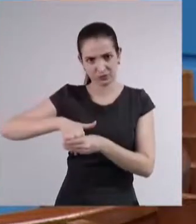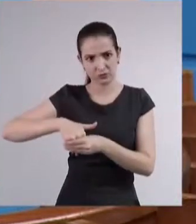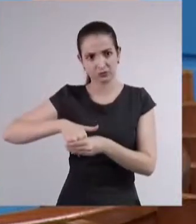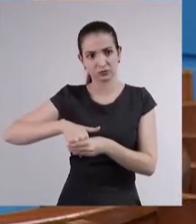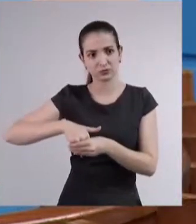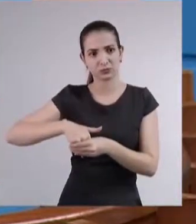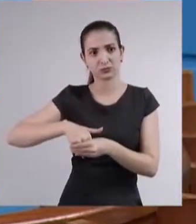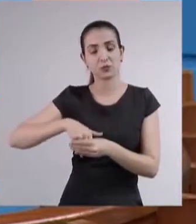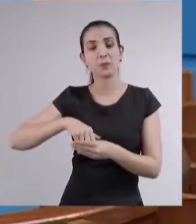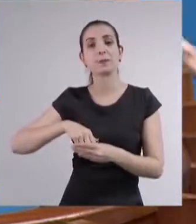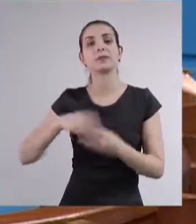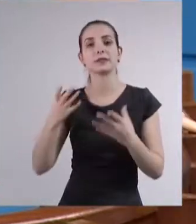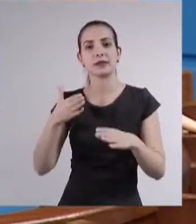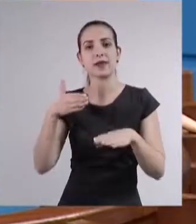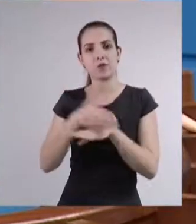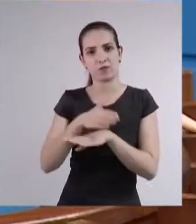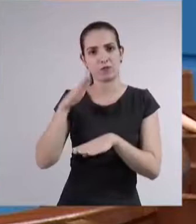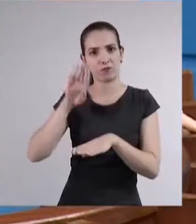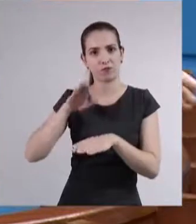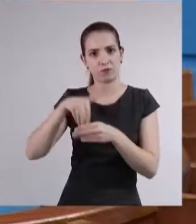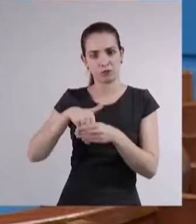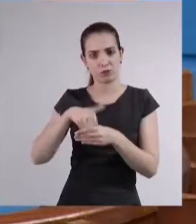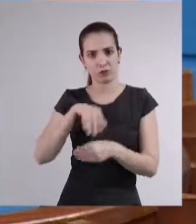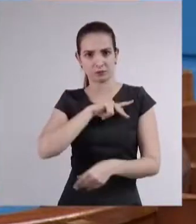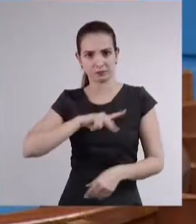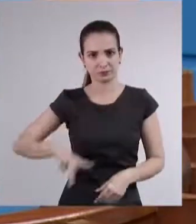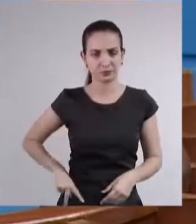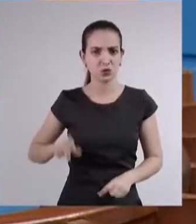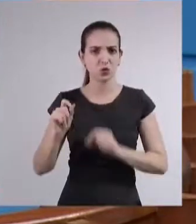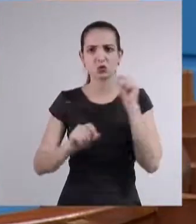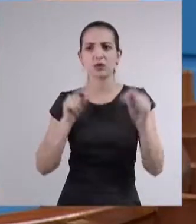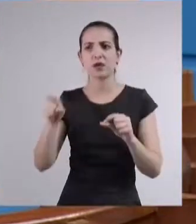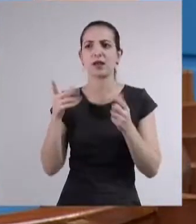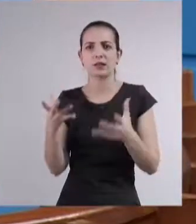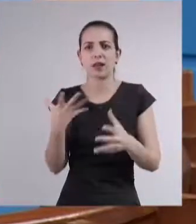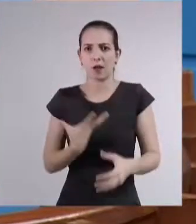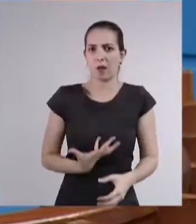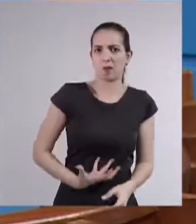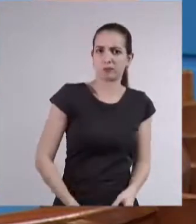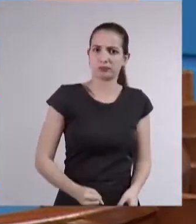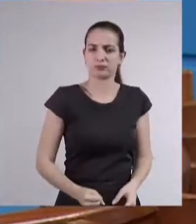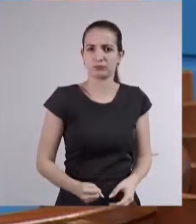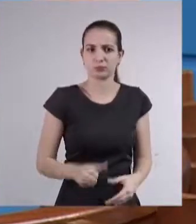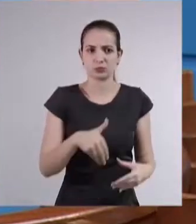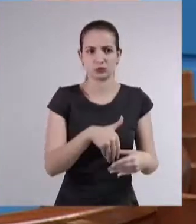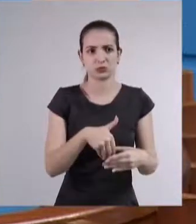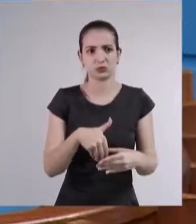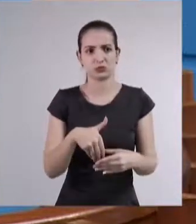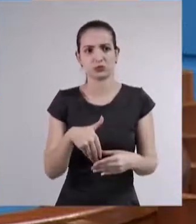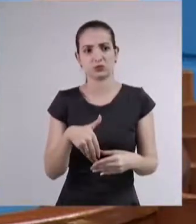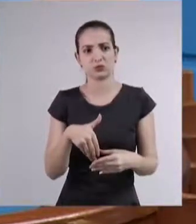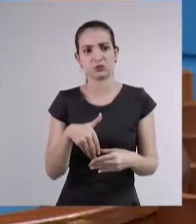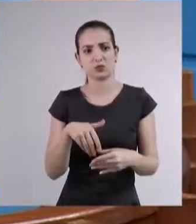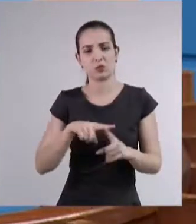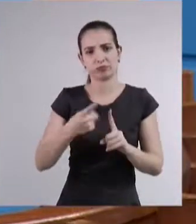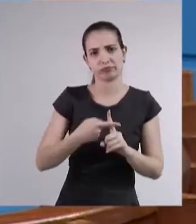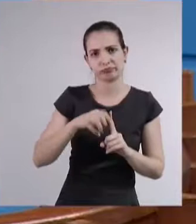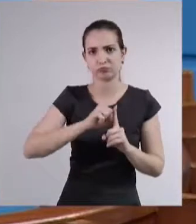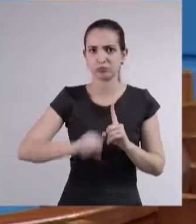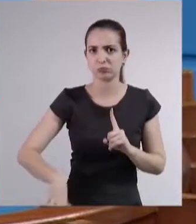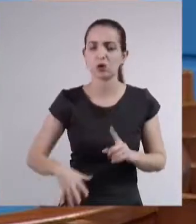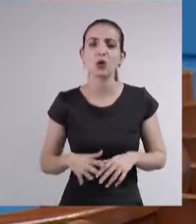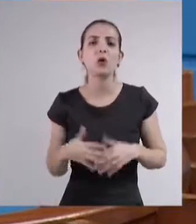ver com o aborto, deputado Donivan? É ele que vai decidir sobre o aborto? Ou